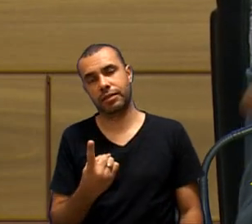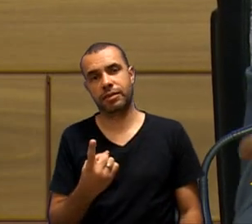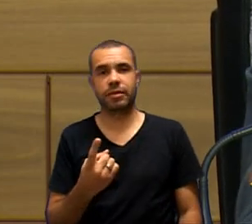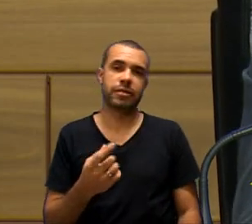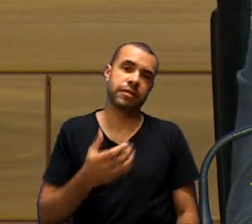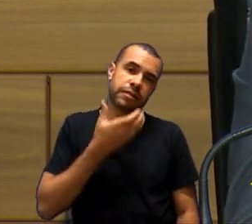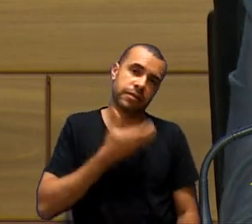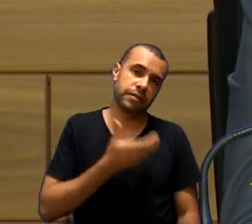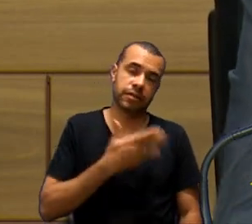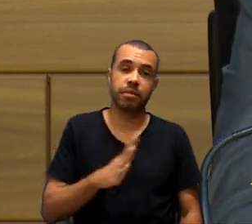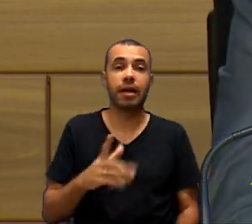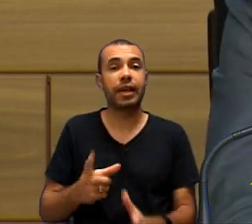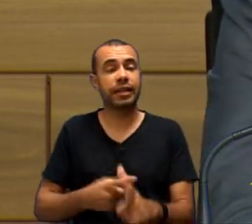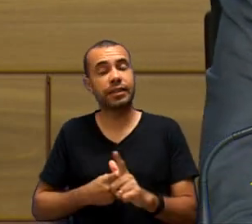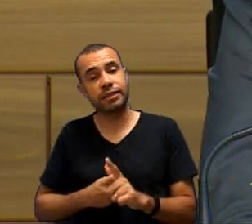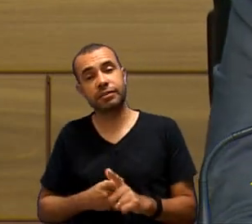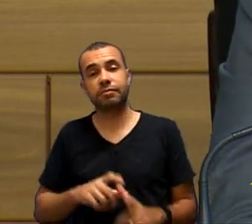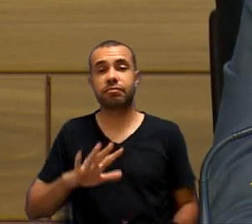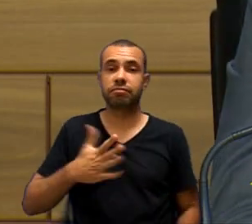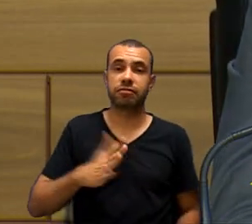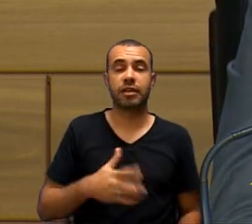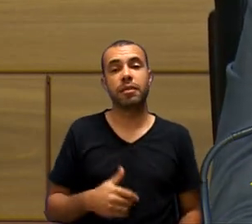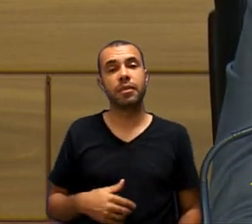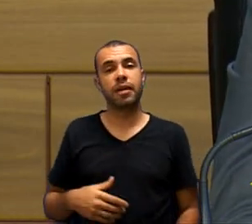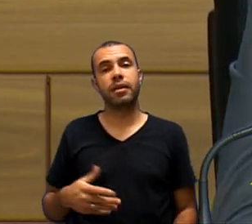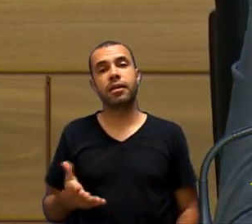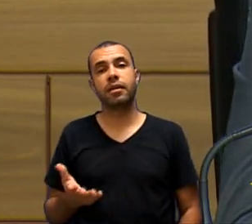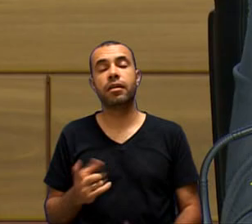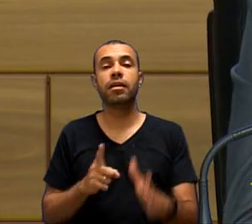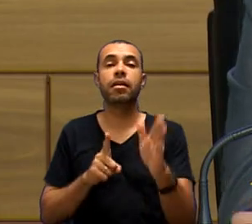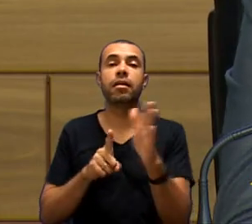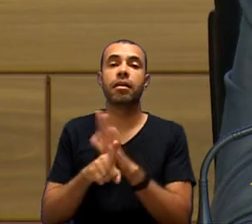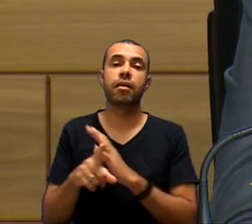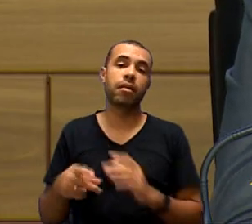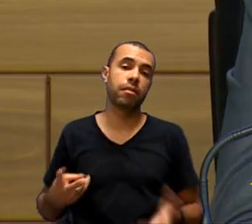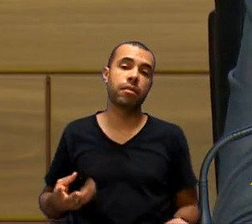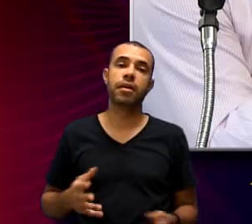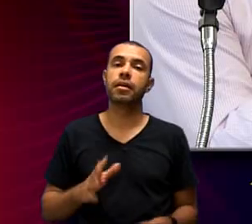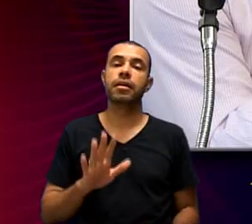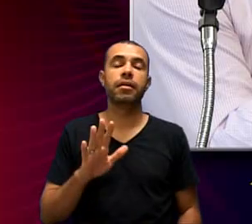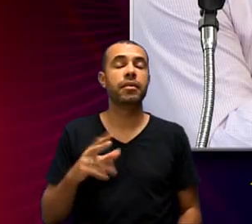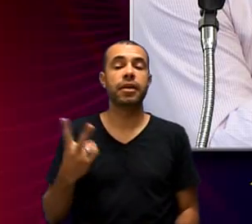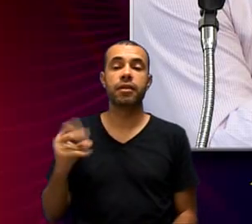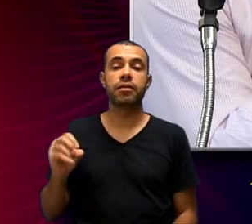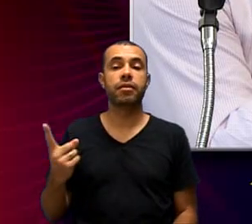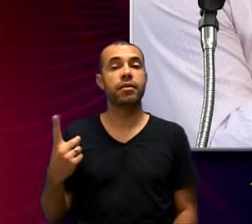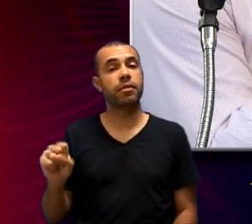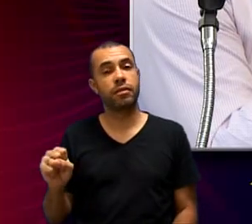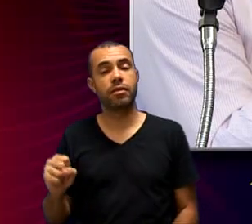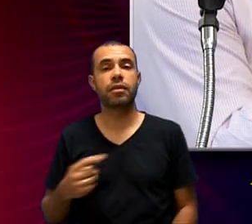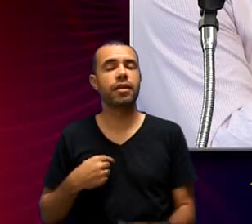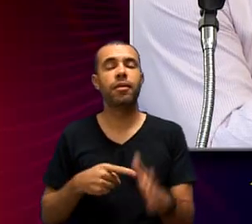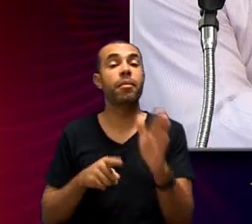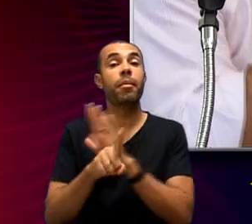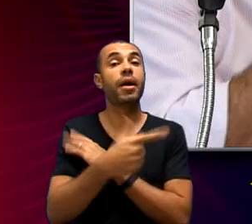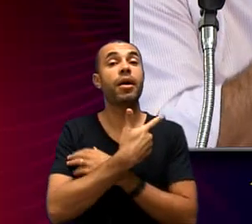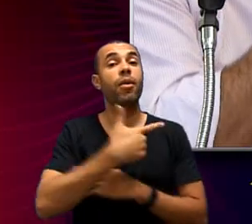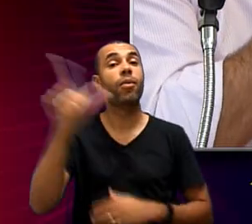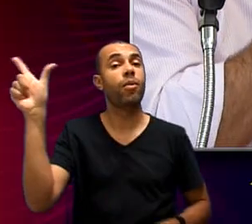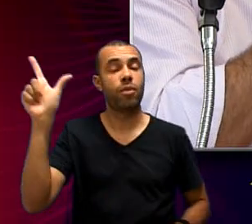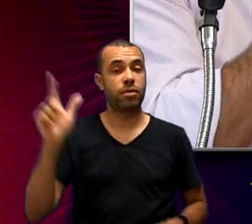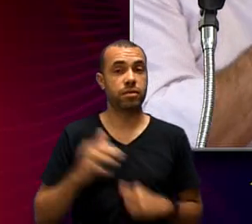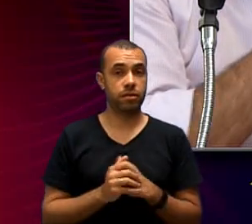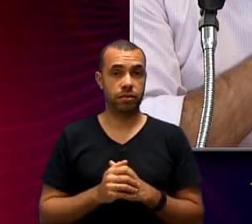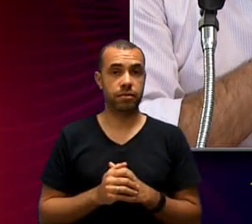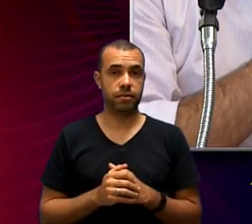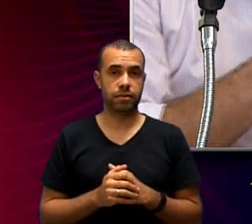que causaria. Mas, em relação ao exercício anterior, 2018, nós estamos melhor. Não, mas nós estamos arrecadando minha mais. Minha pergunta é outra, secretário. Minha pergunta é,